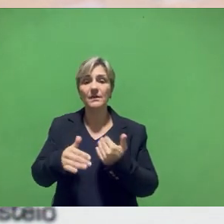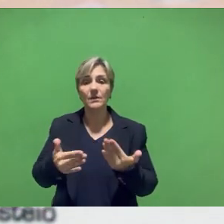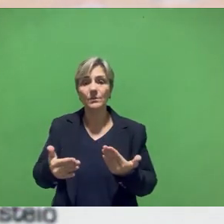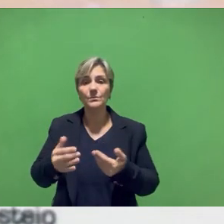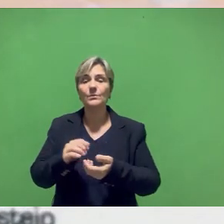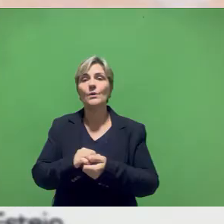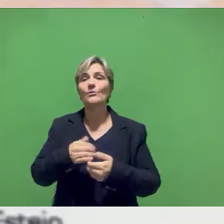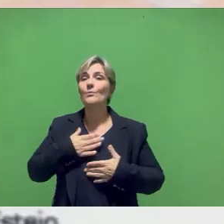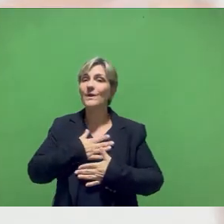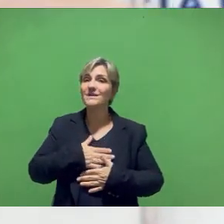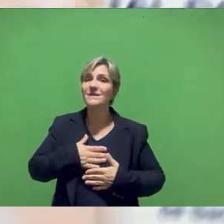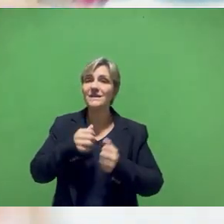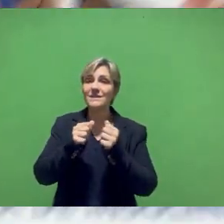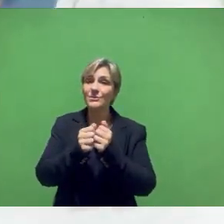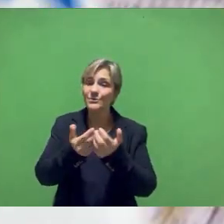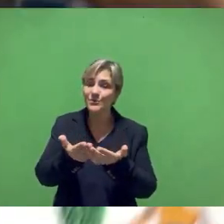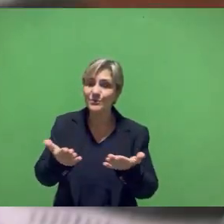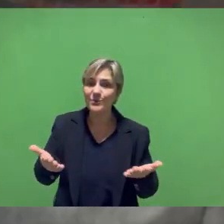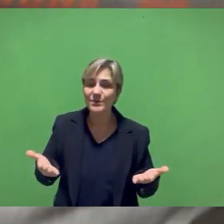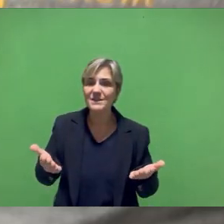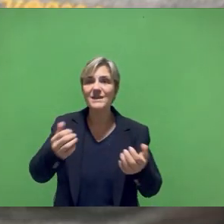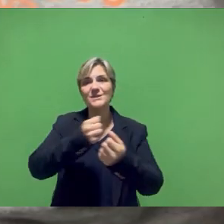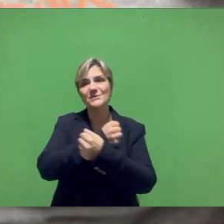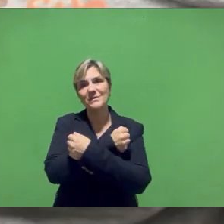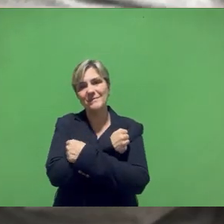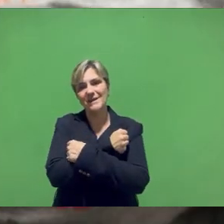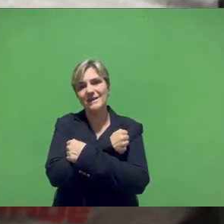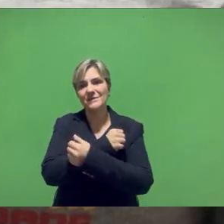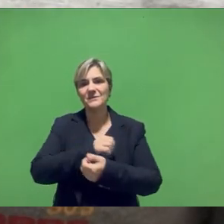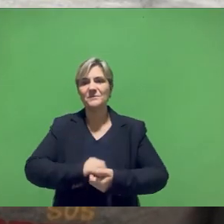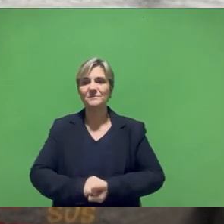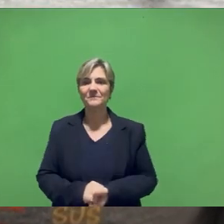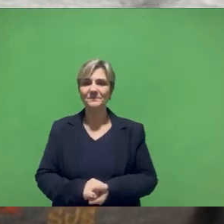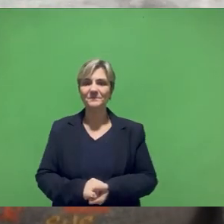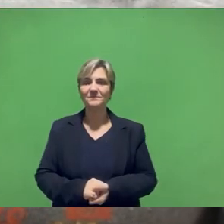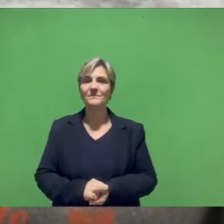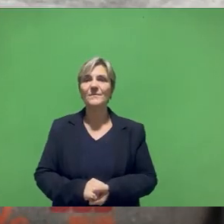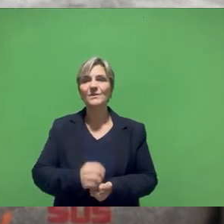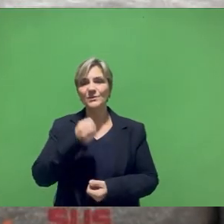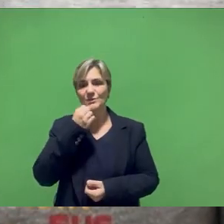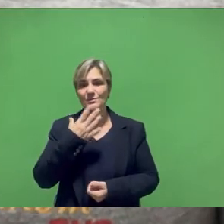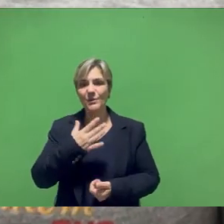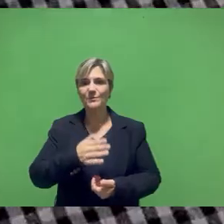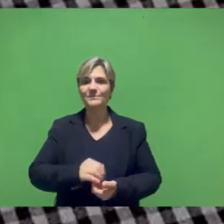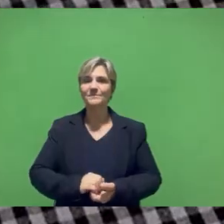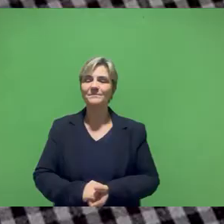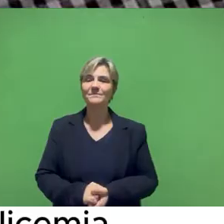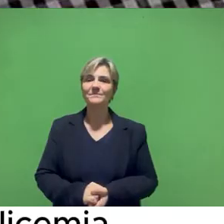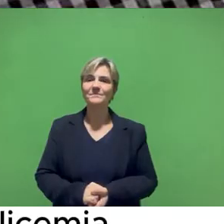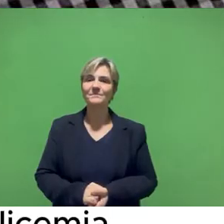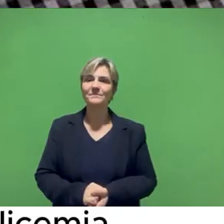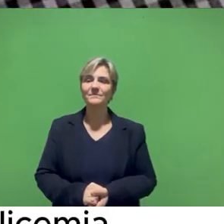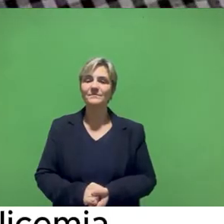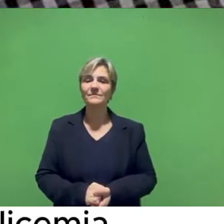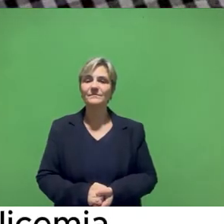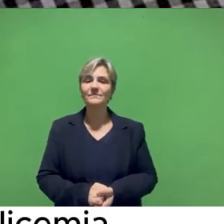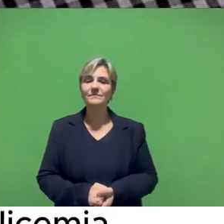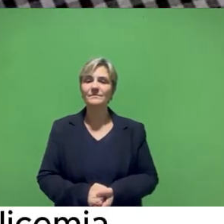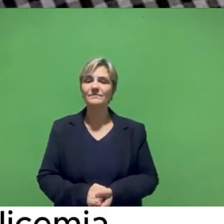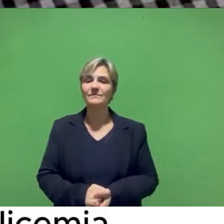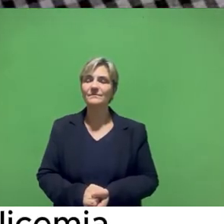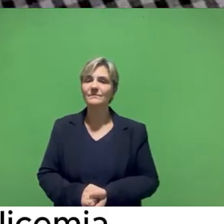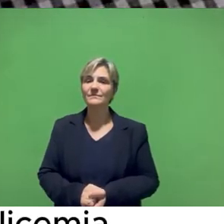tá? Pessoal, um prazer estar com vocês. Um grande abraço. Tudo de bom.